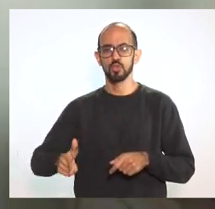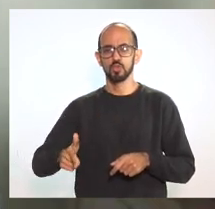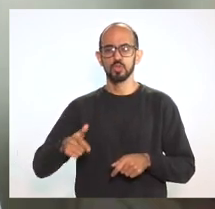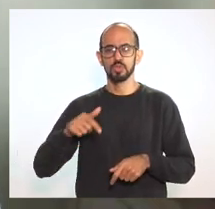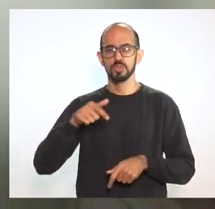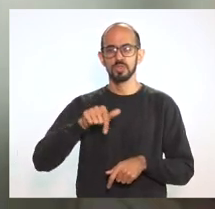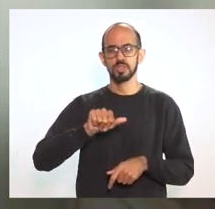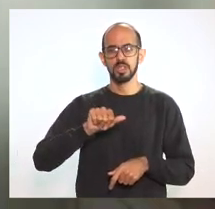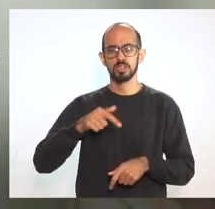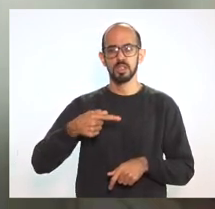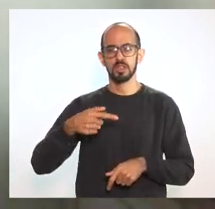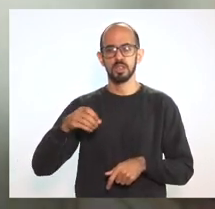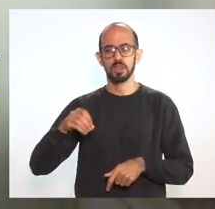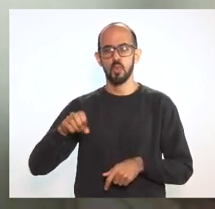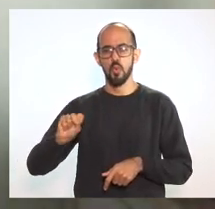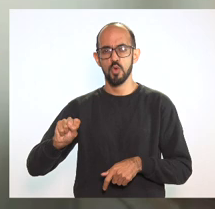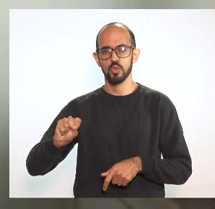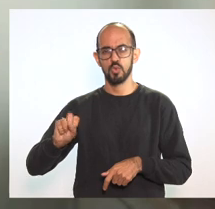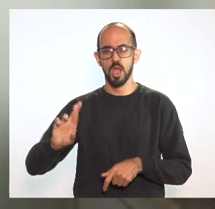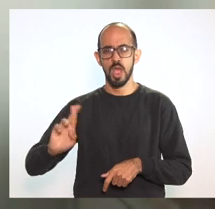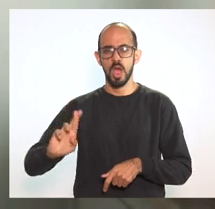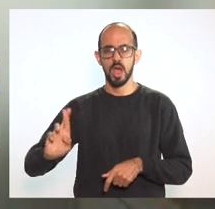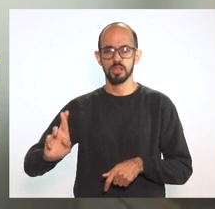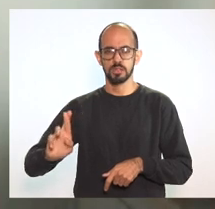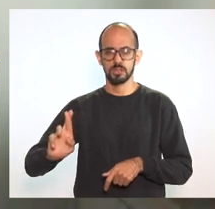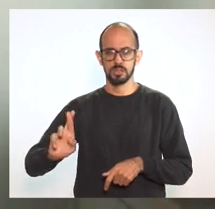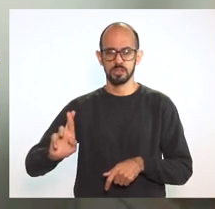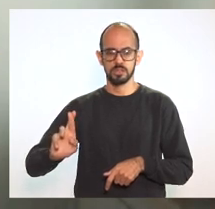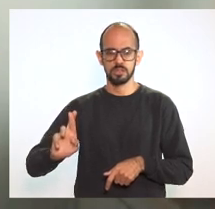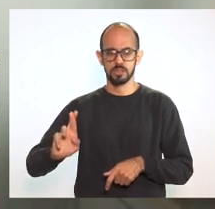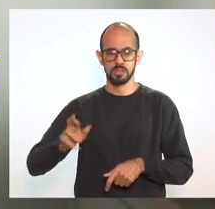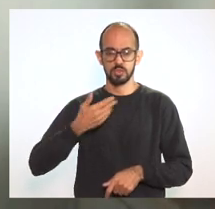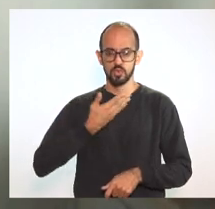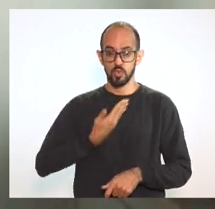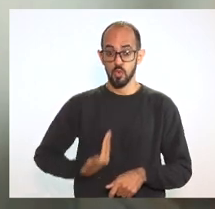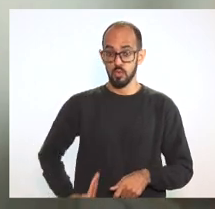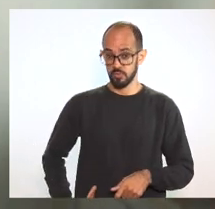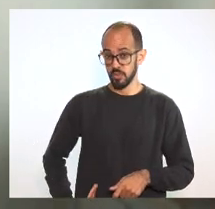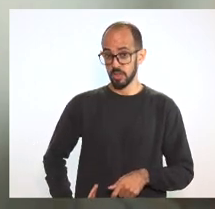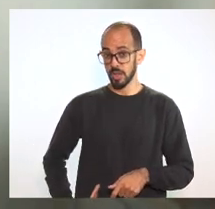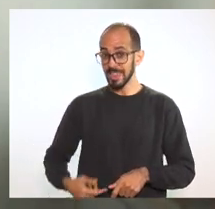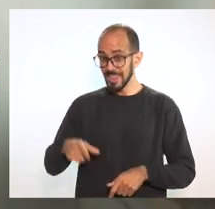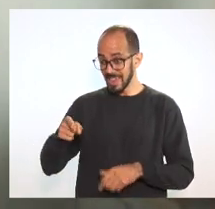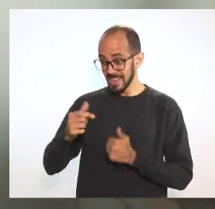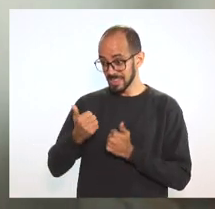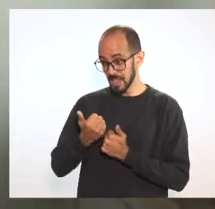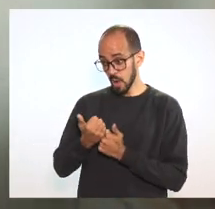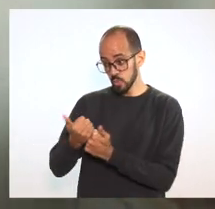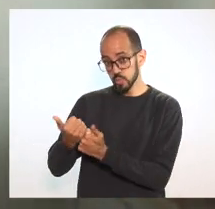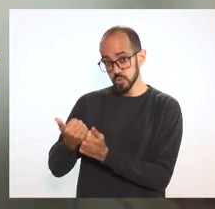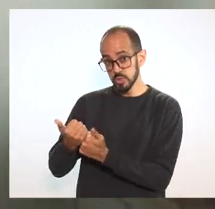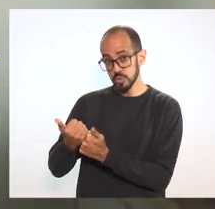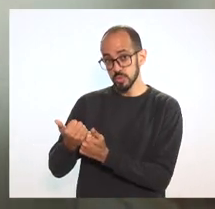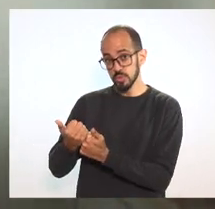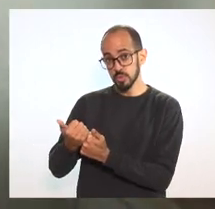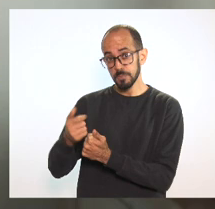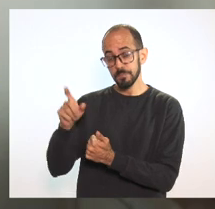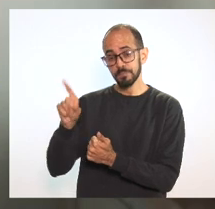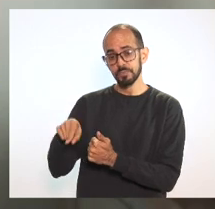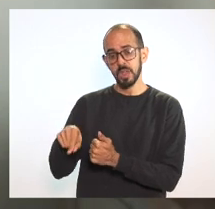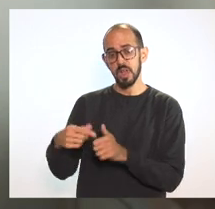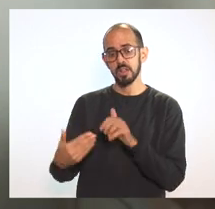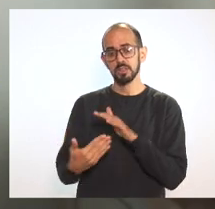R$ 178. O governo federal, e esse auxílio do Estado, será até 31